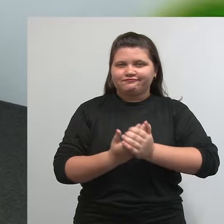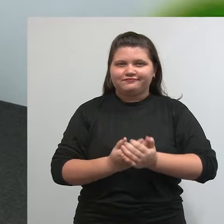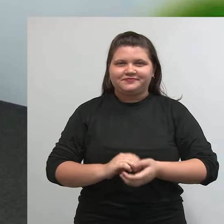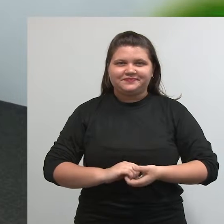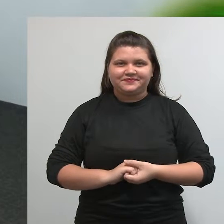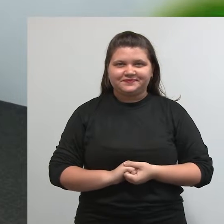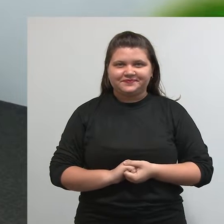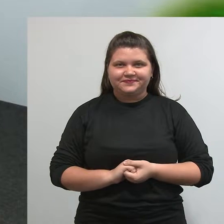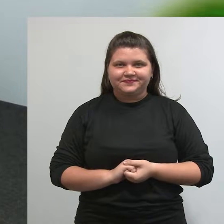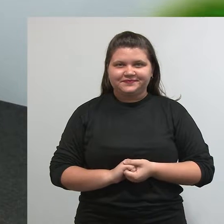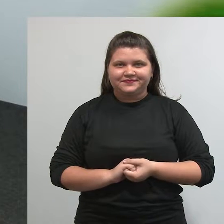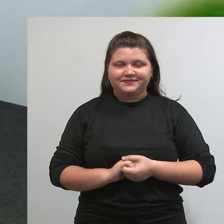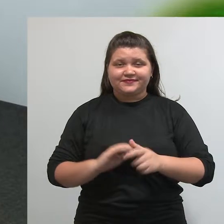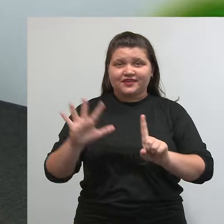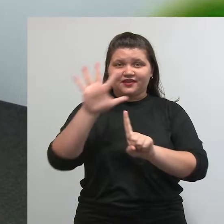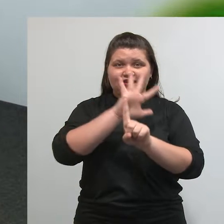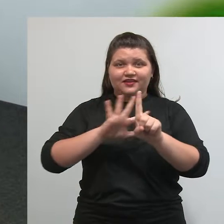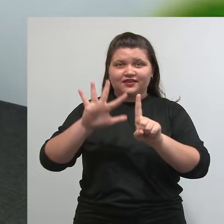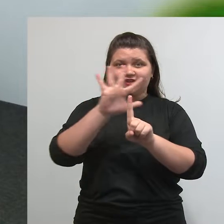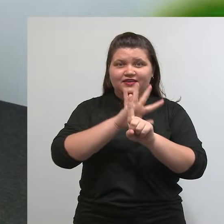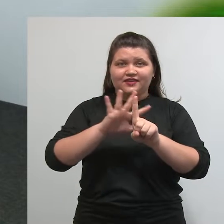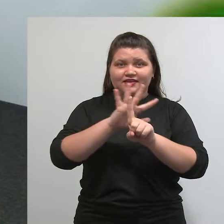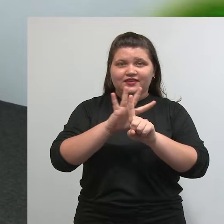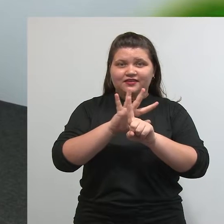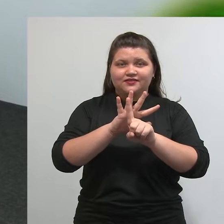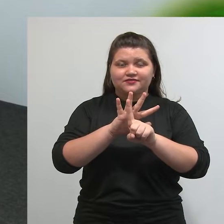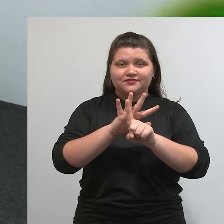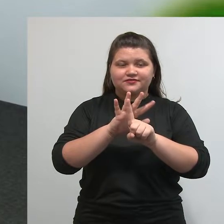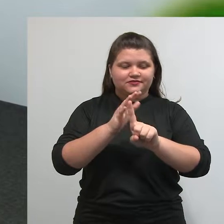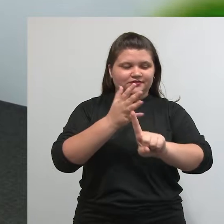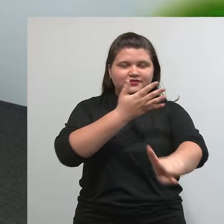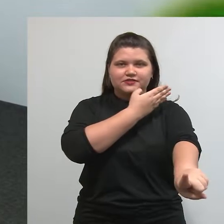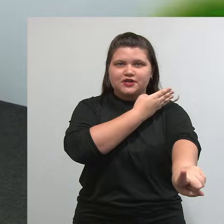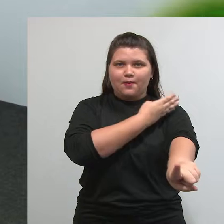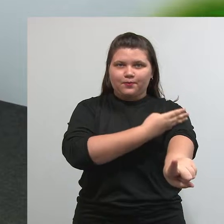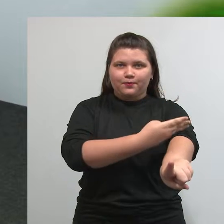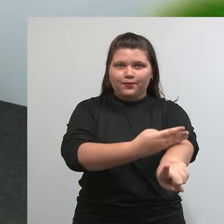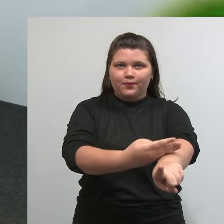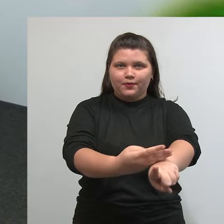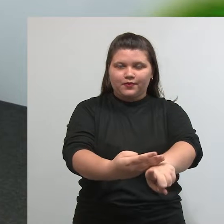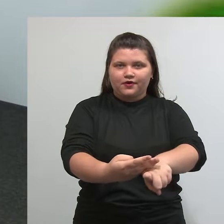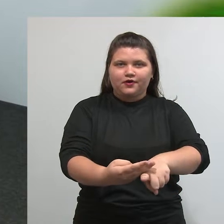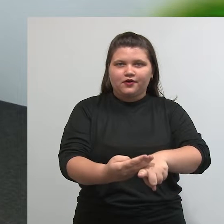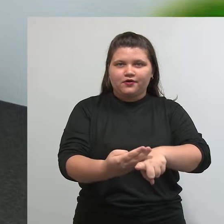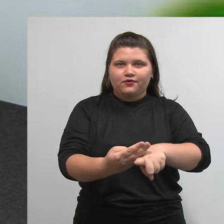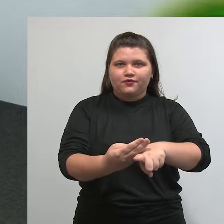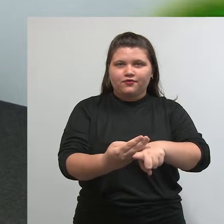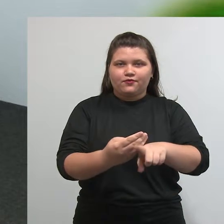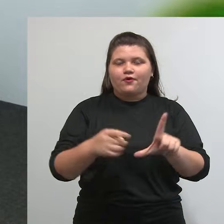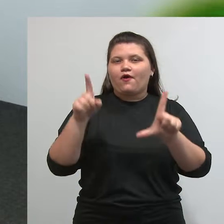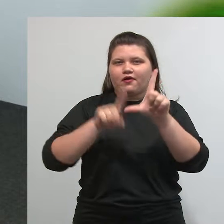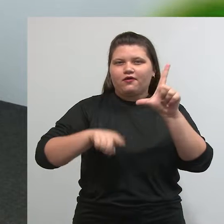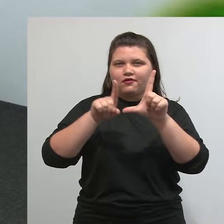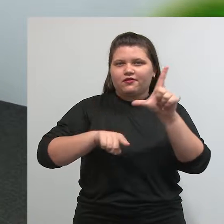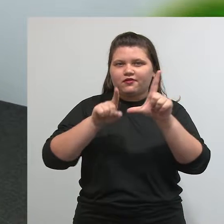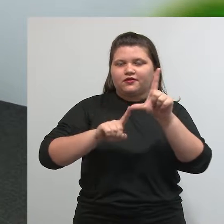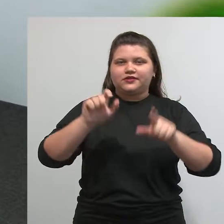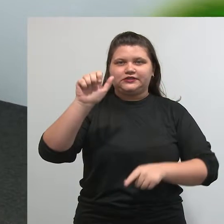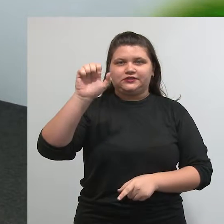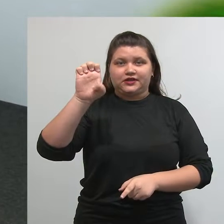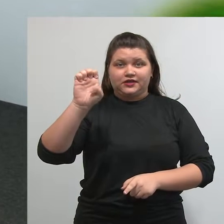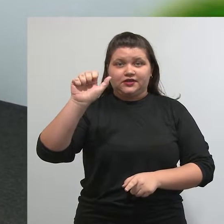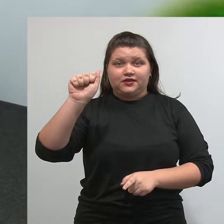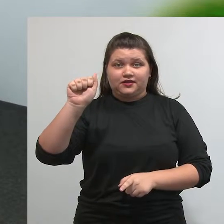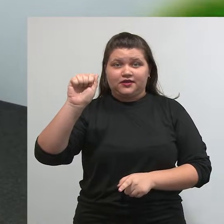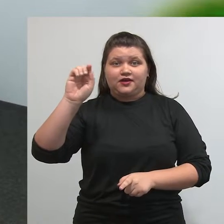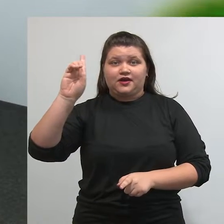disciplina. Ao fundo, nós temos uma parede branca com a logomarca EAD Mudando Realidades,